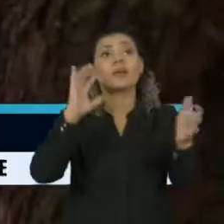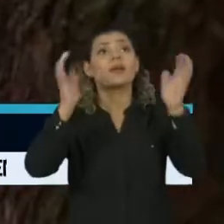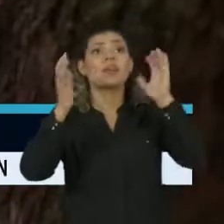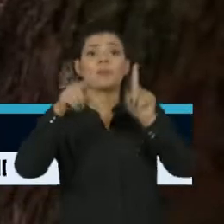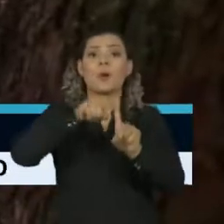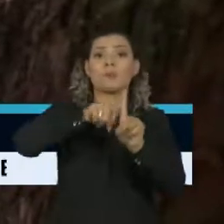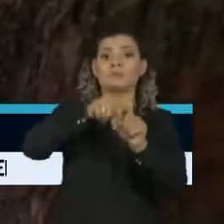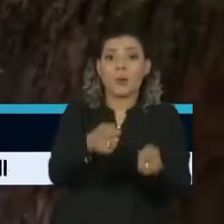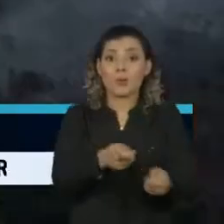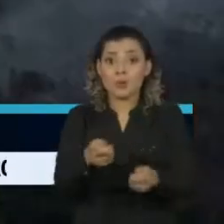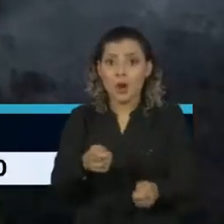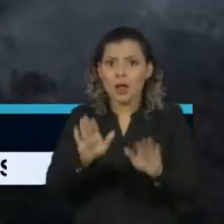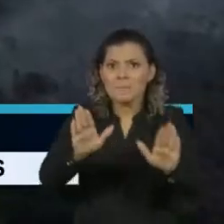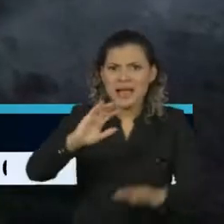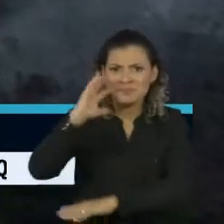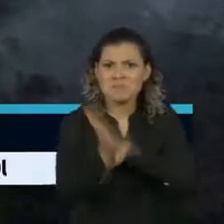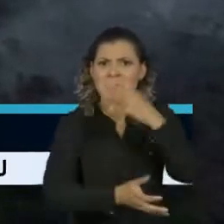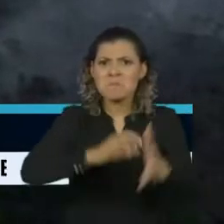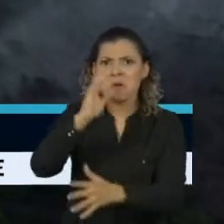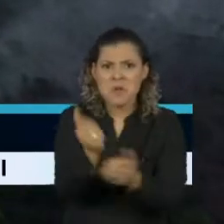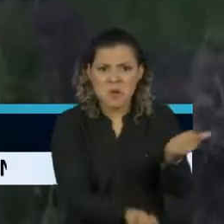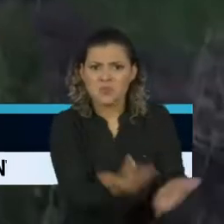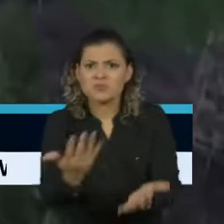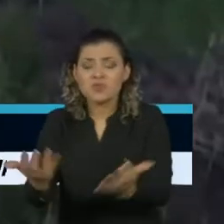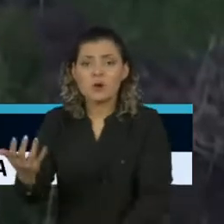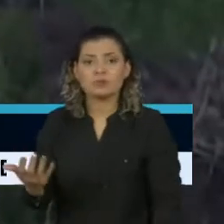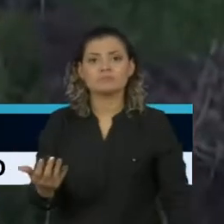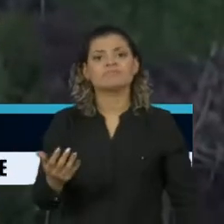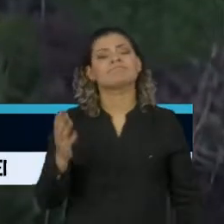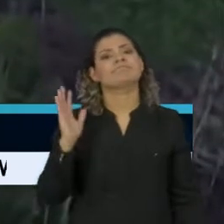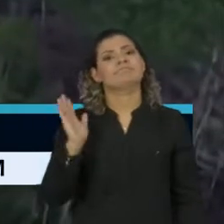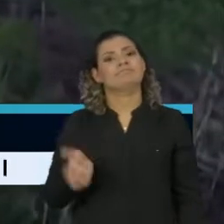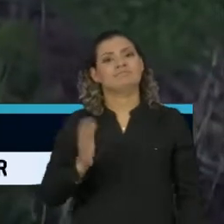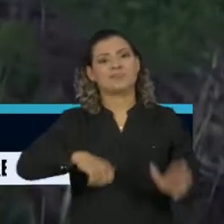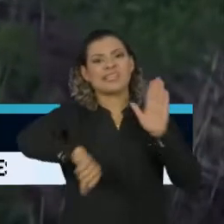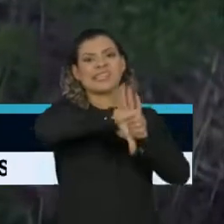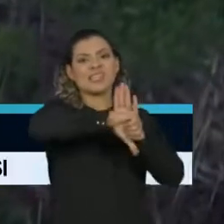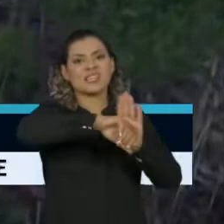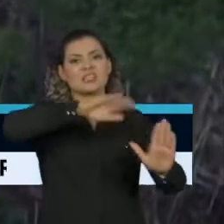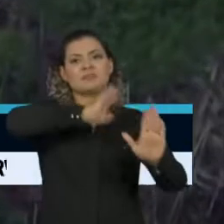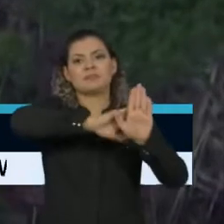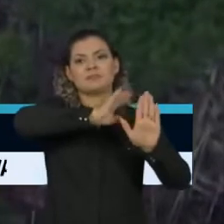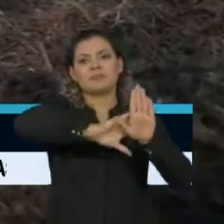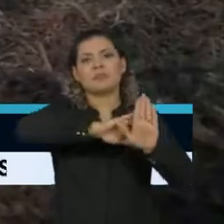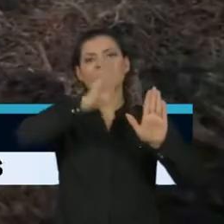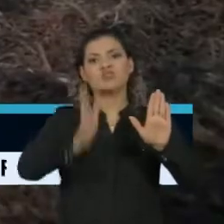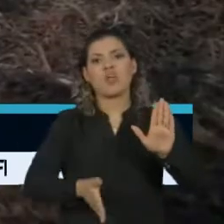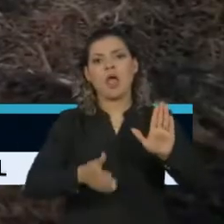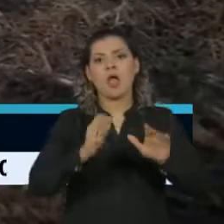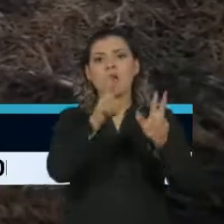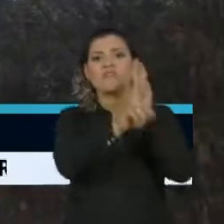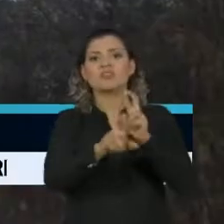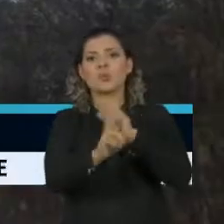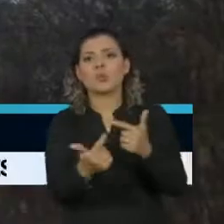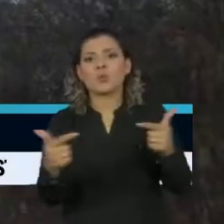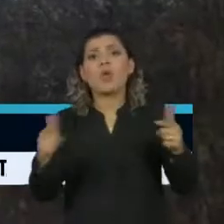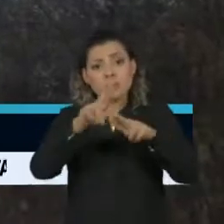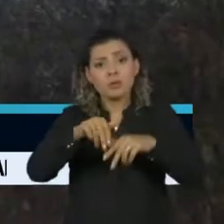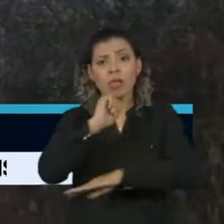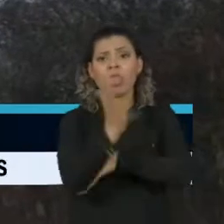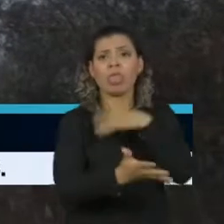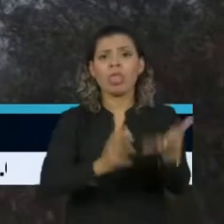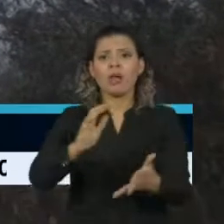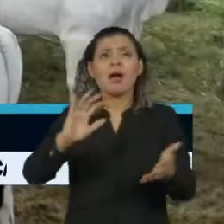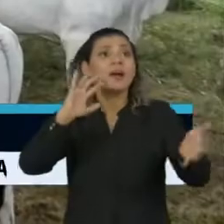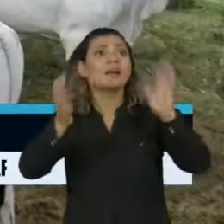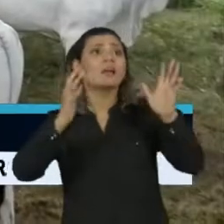climáticas. Mas o desmatamento e as queimadas, muitas vezes criminosos, ganham força com a falta de fiscalização. A mudança